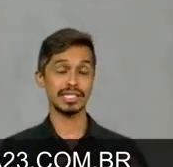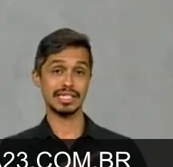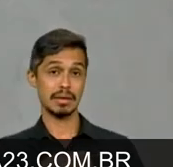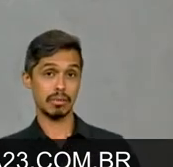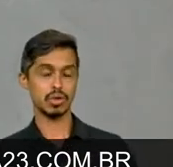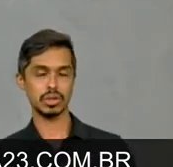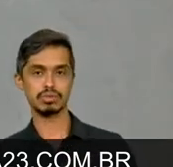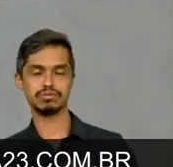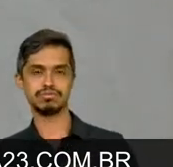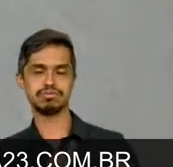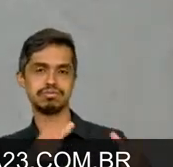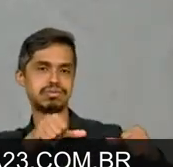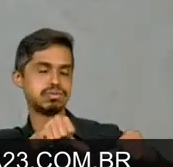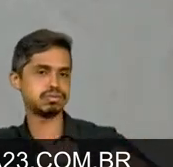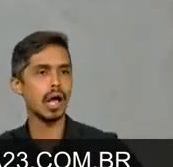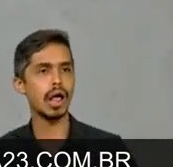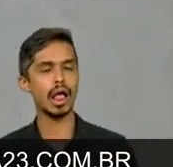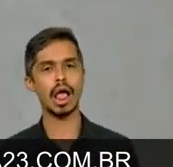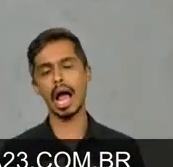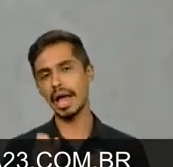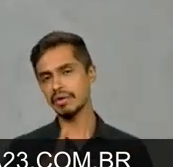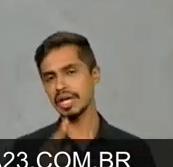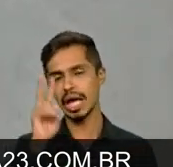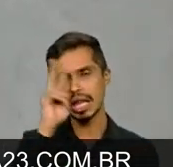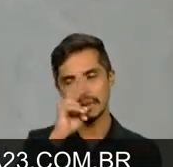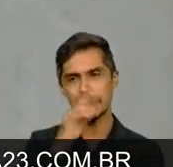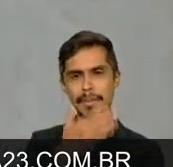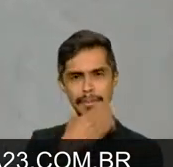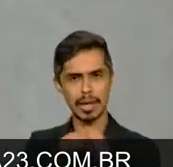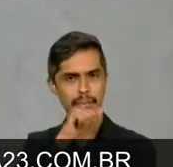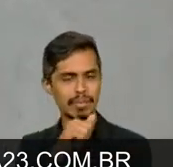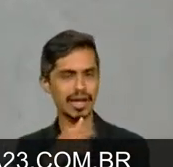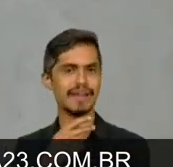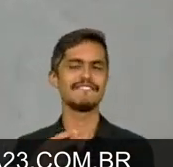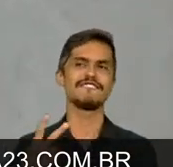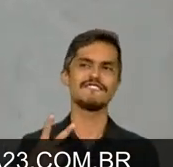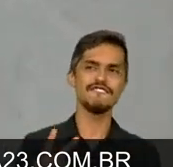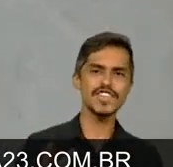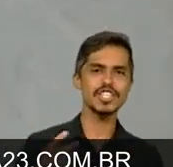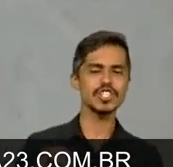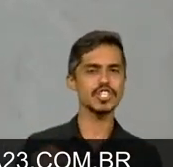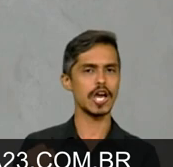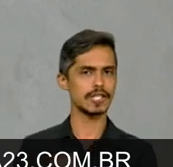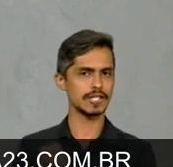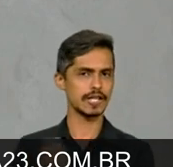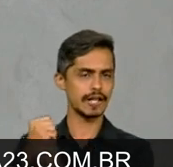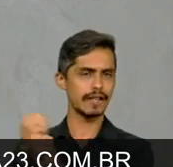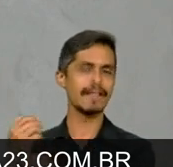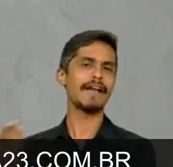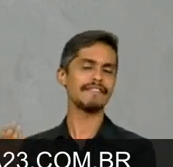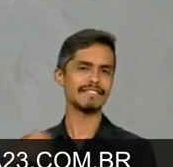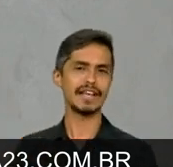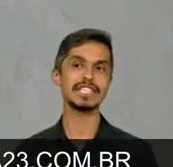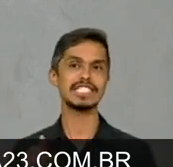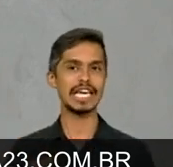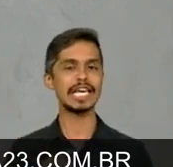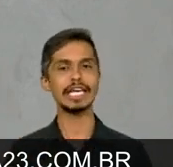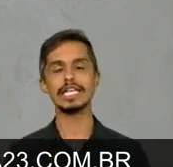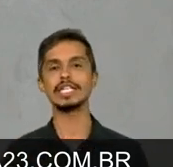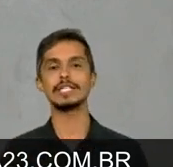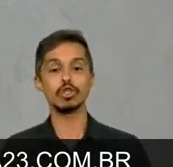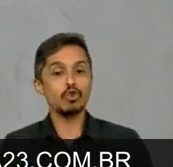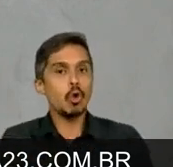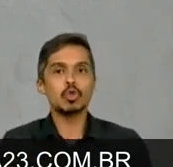intensificando. Aí eu me lembrei que o meu pai, há 20 anos atrás, meu pai fez uma cirurgia e ficou totalmente incontinente